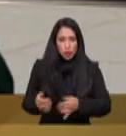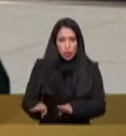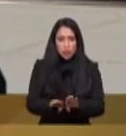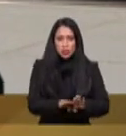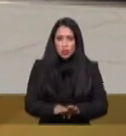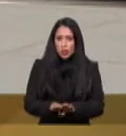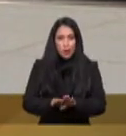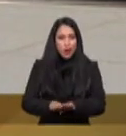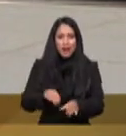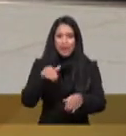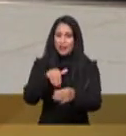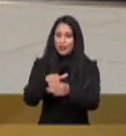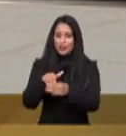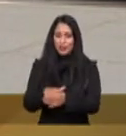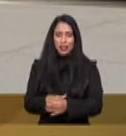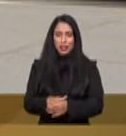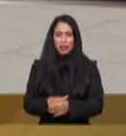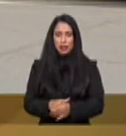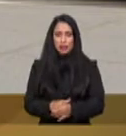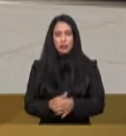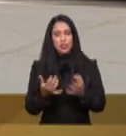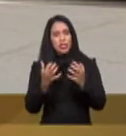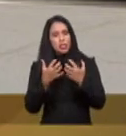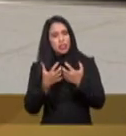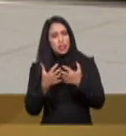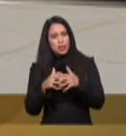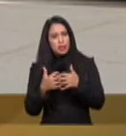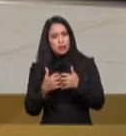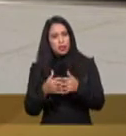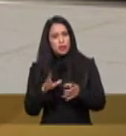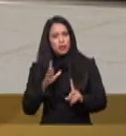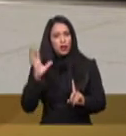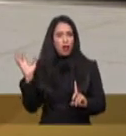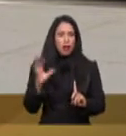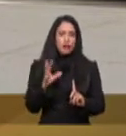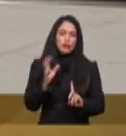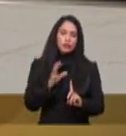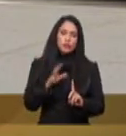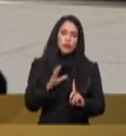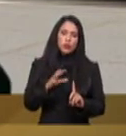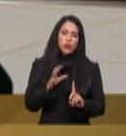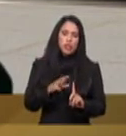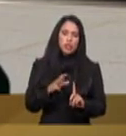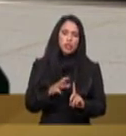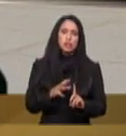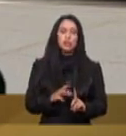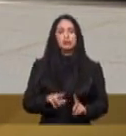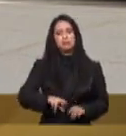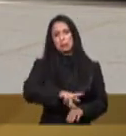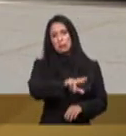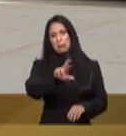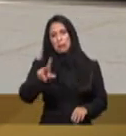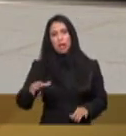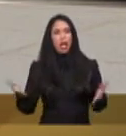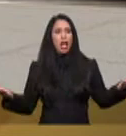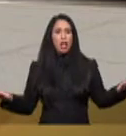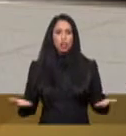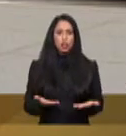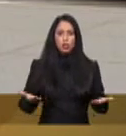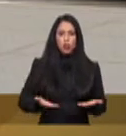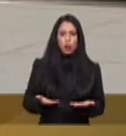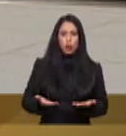E todas essas reflexões evidenciam a influência que as mídias, sejam as novas ou as